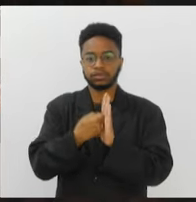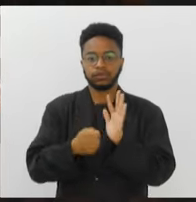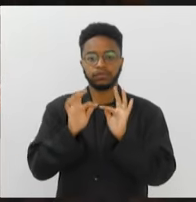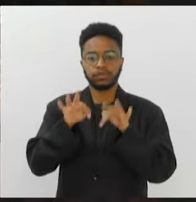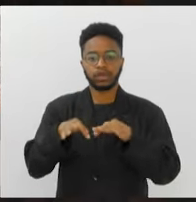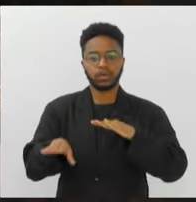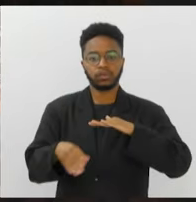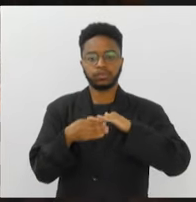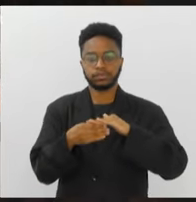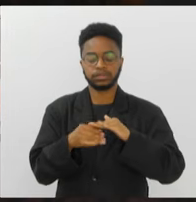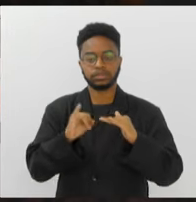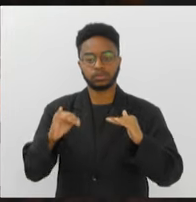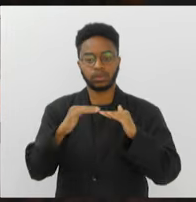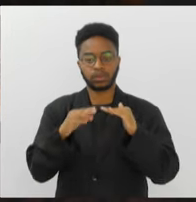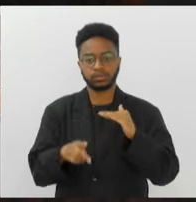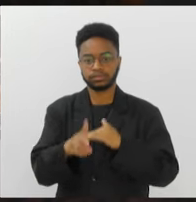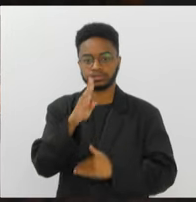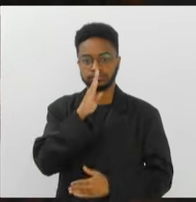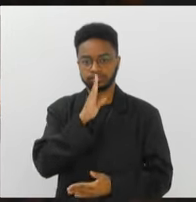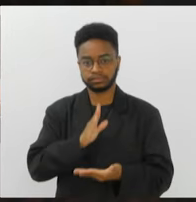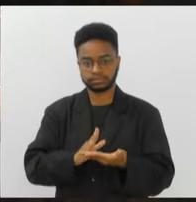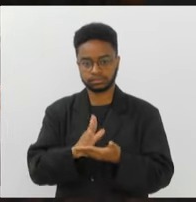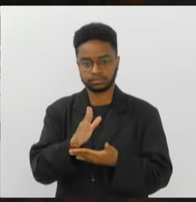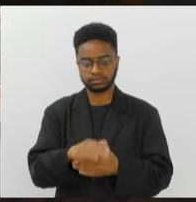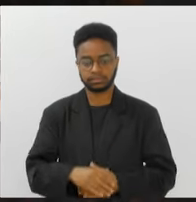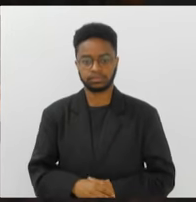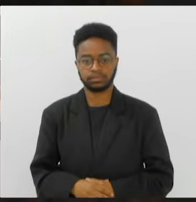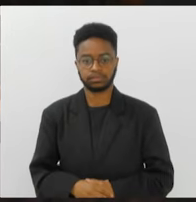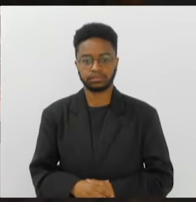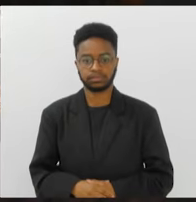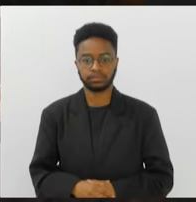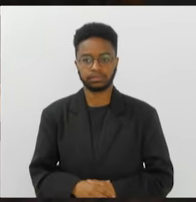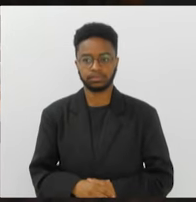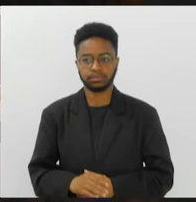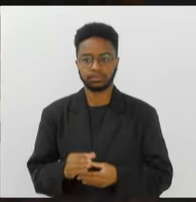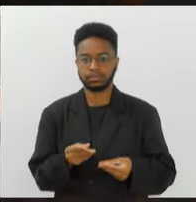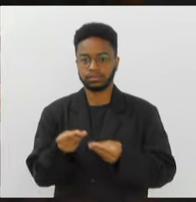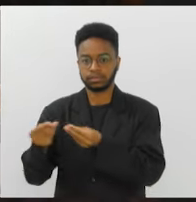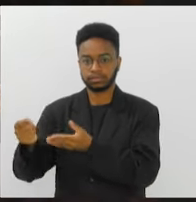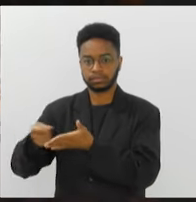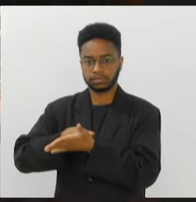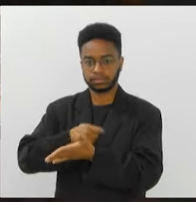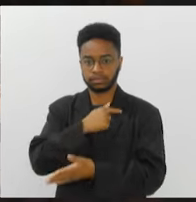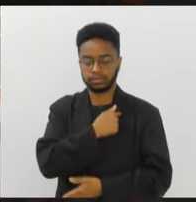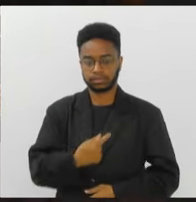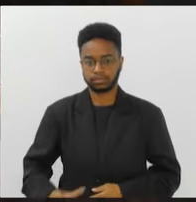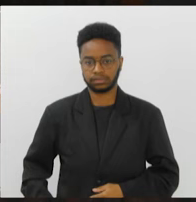assim emendado. Os senhores que aprovam, permaneçam como estão. Aprovado. Vai autógrafo.